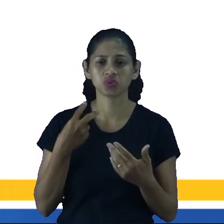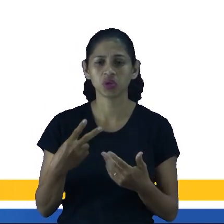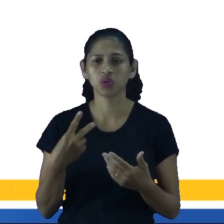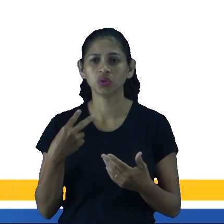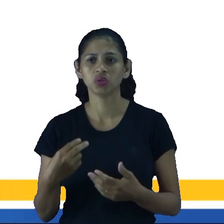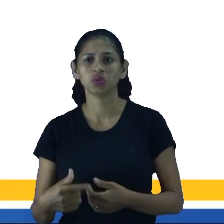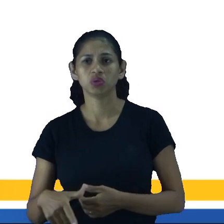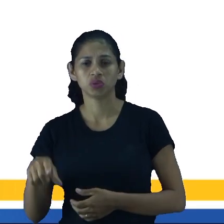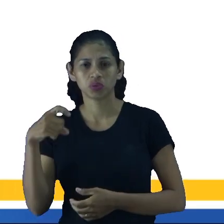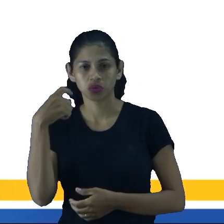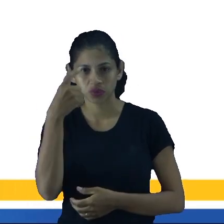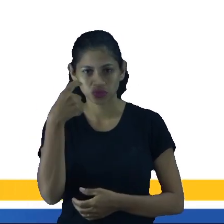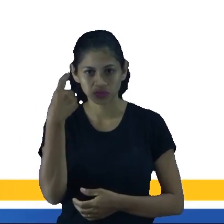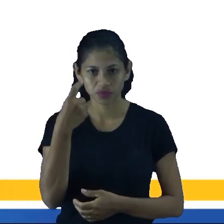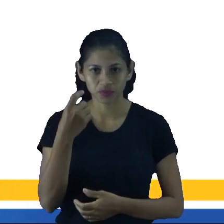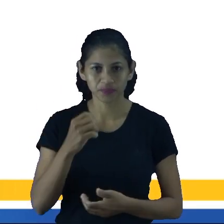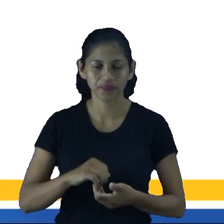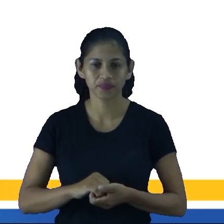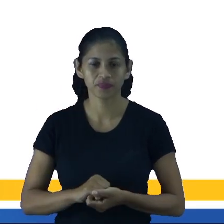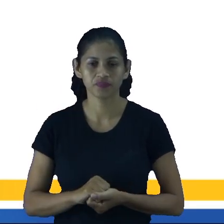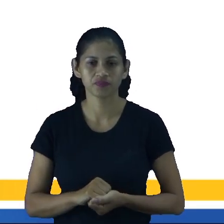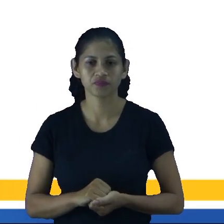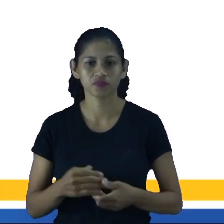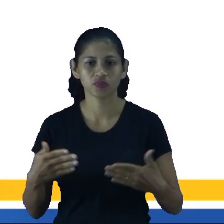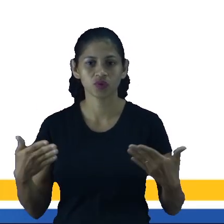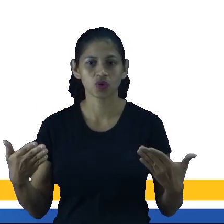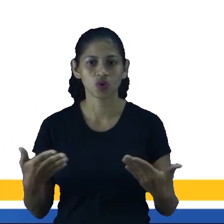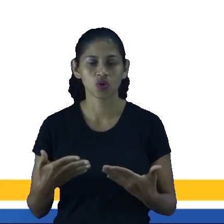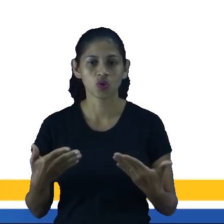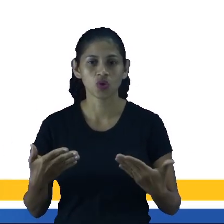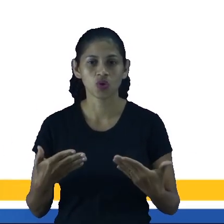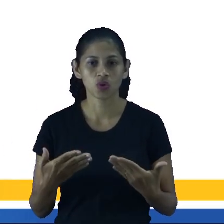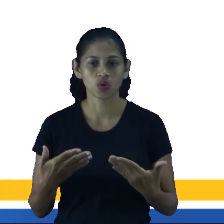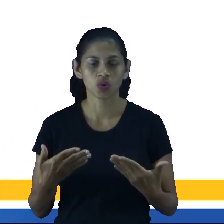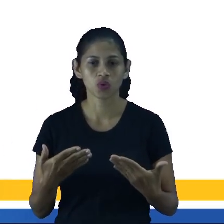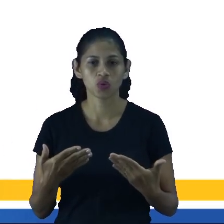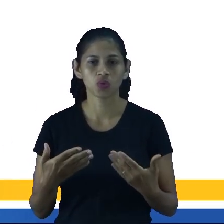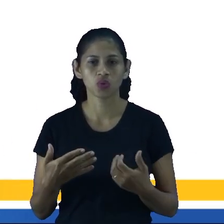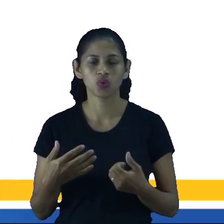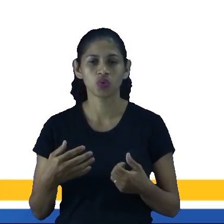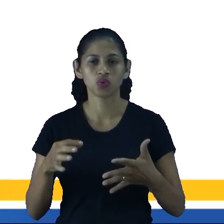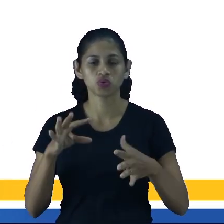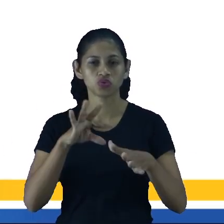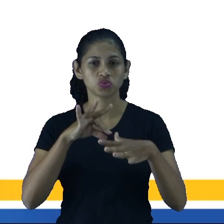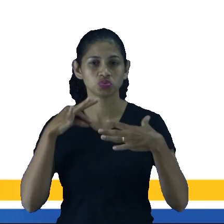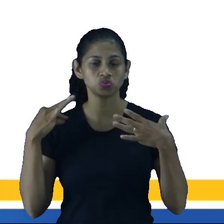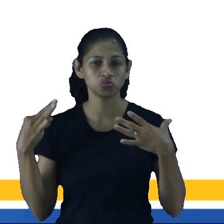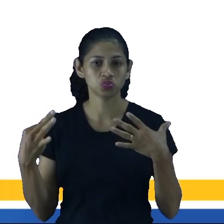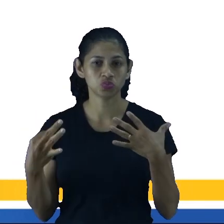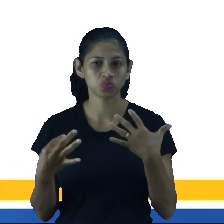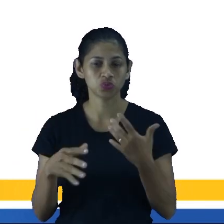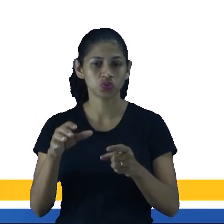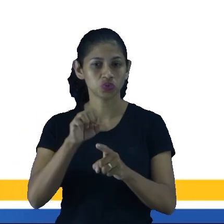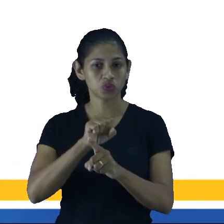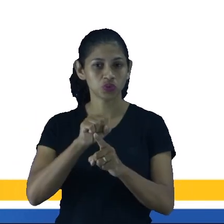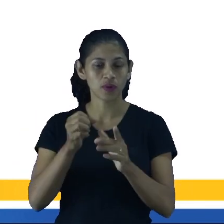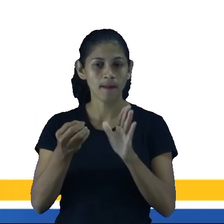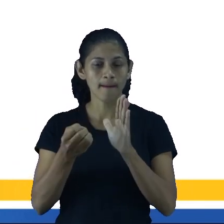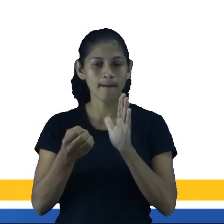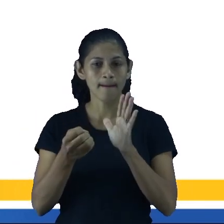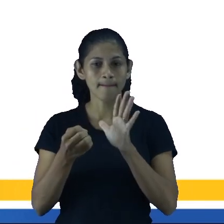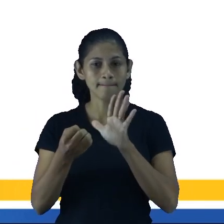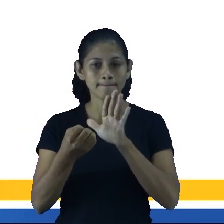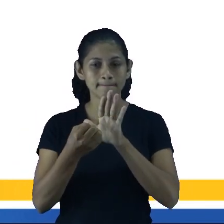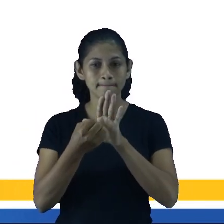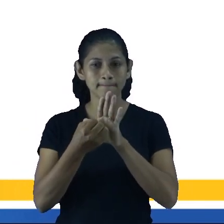gente, hoje nas mídias sociais, né, a gente tem que fazer um filtro, né, galera? A gente está na escola